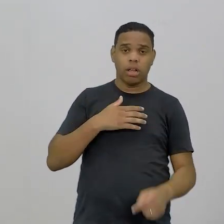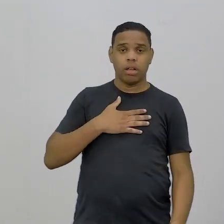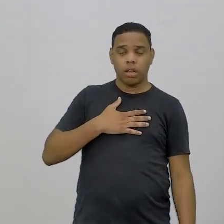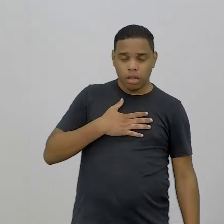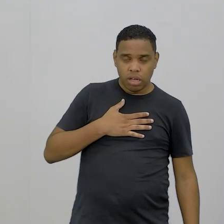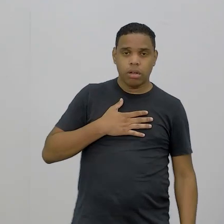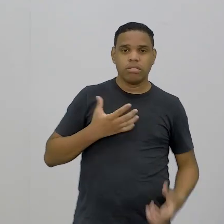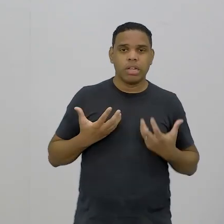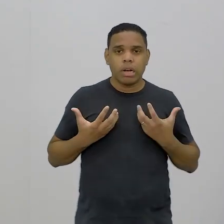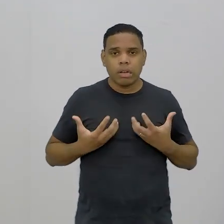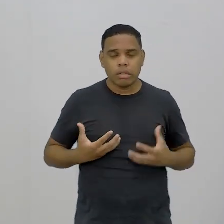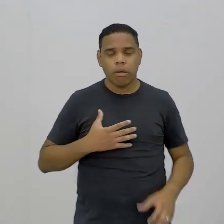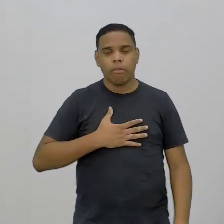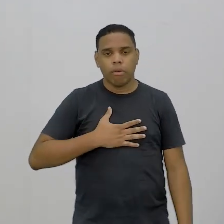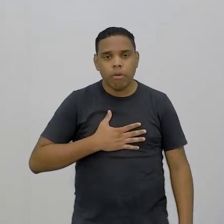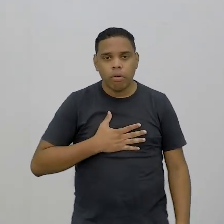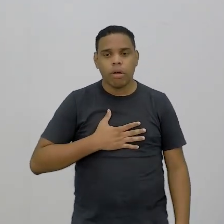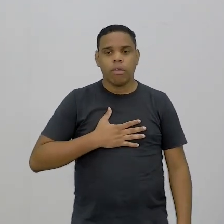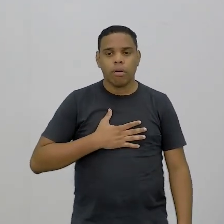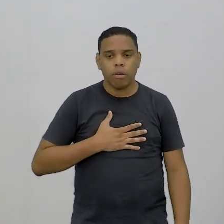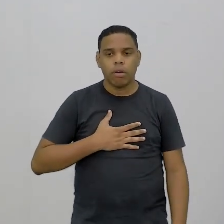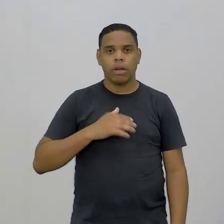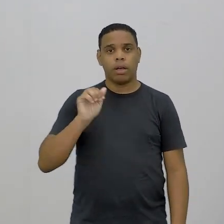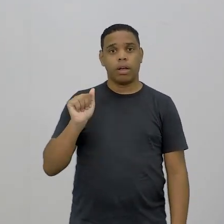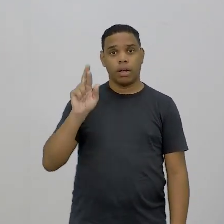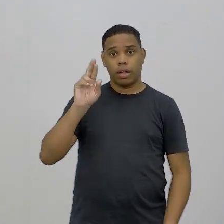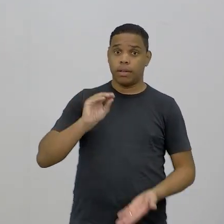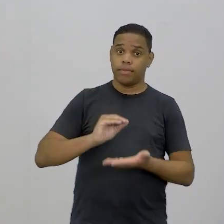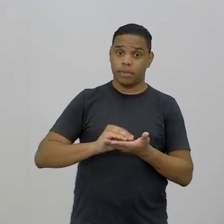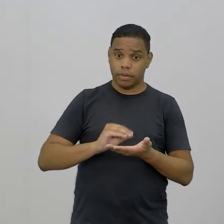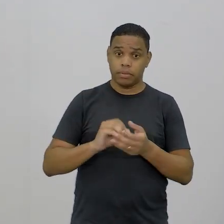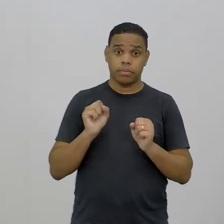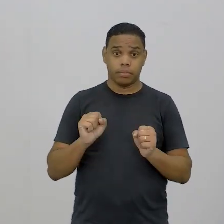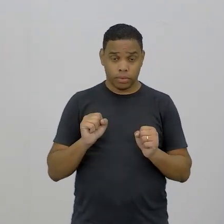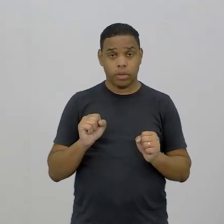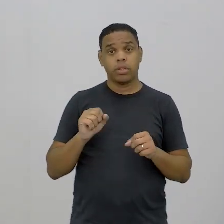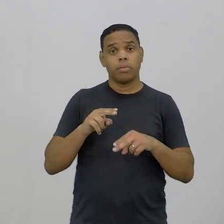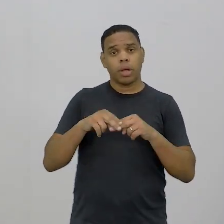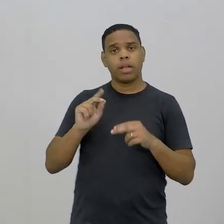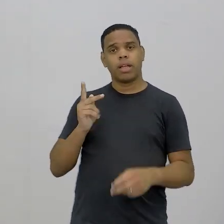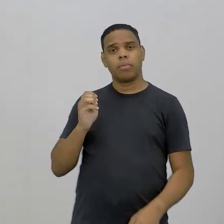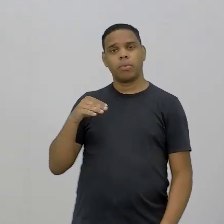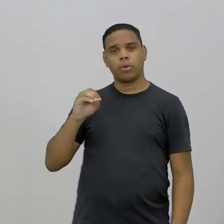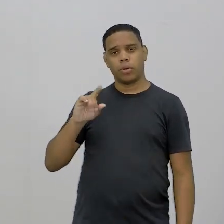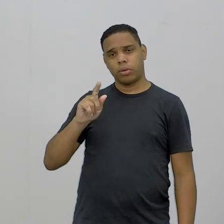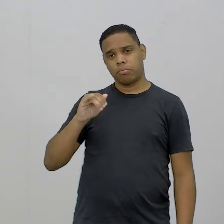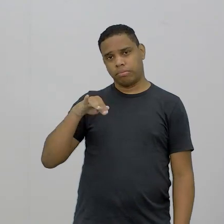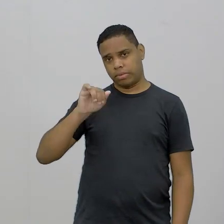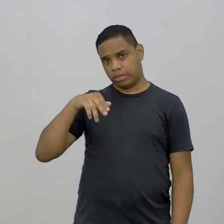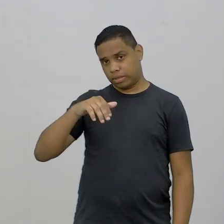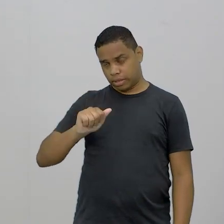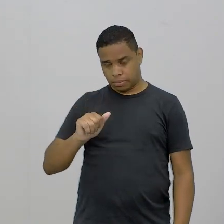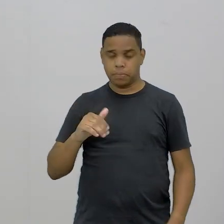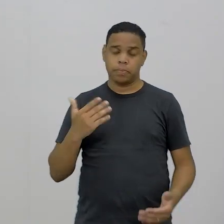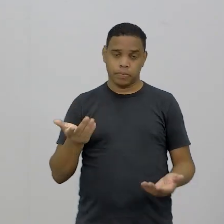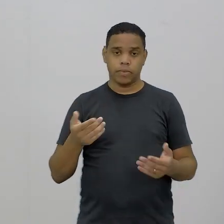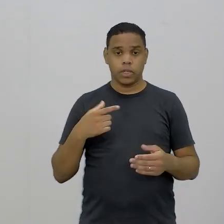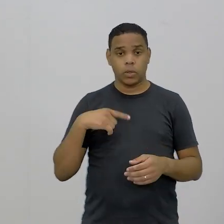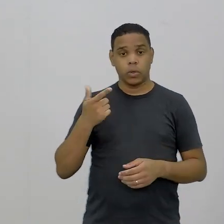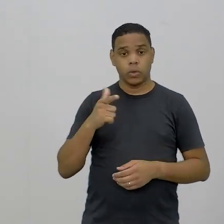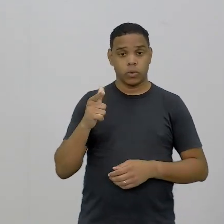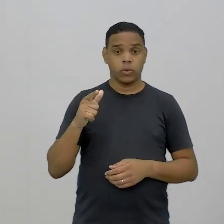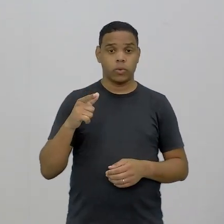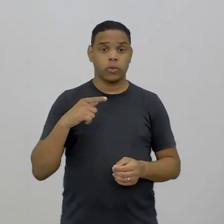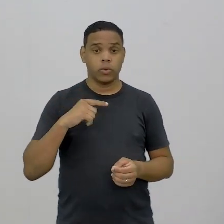daquele cansaço, né? Pode estar aí relacionado com a questão da hemoglobina. Uma outra coisa também ali, olha, é